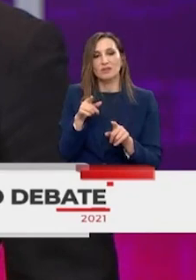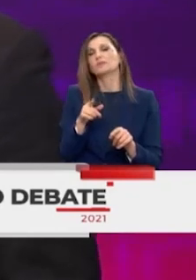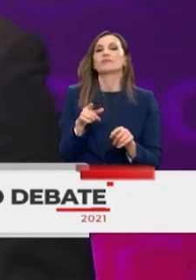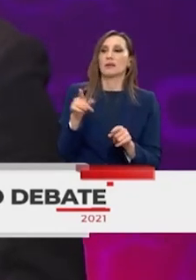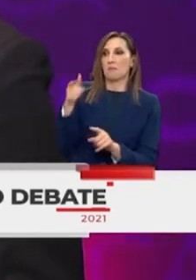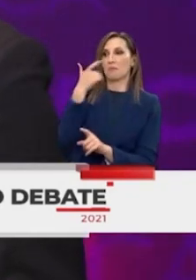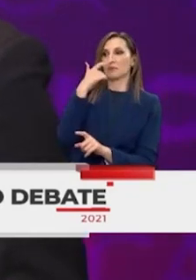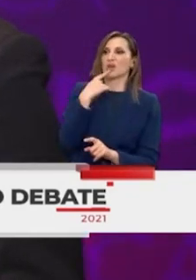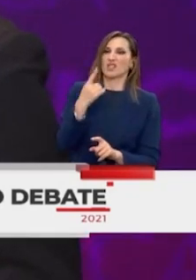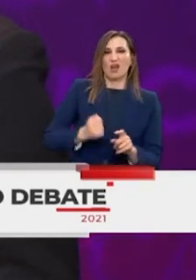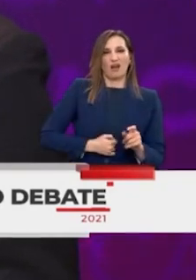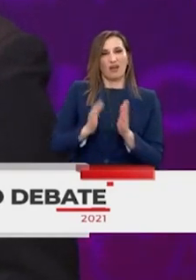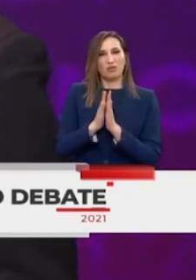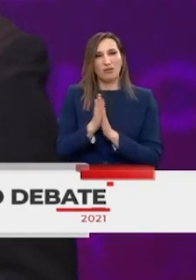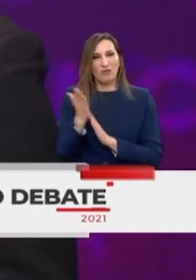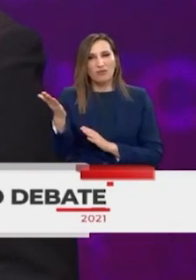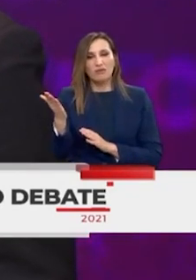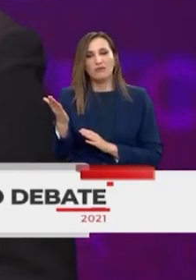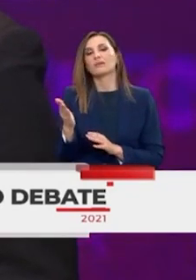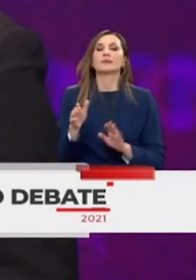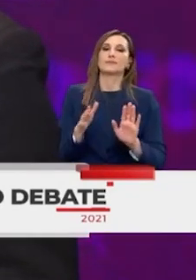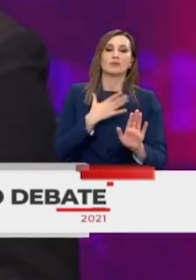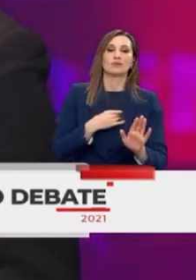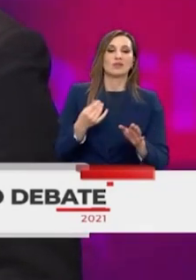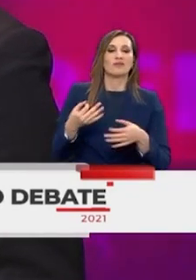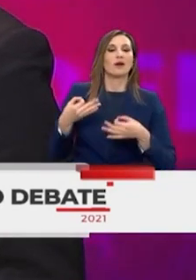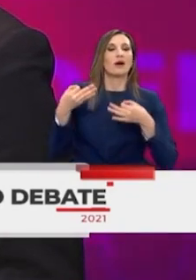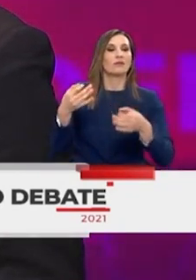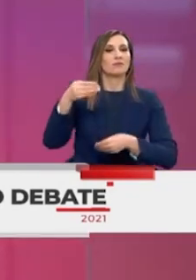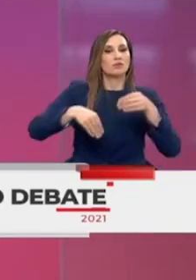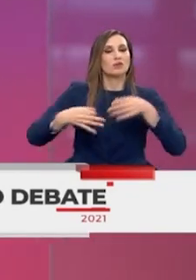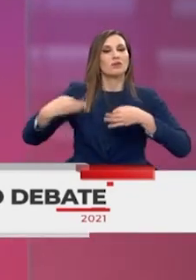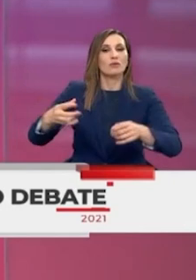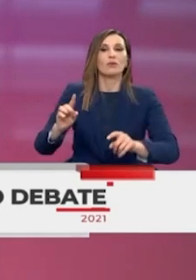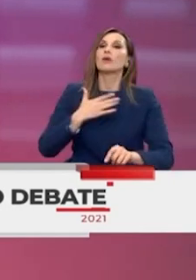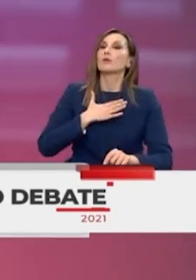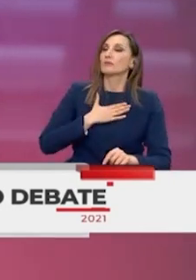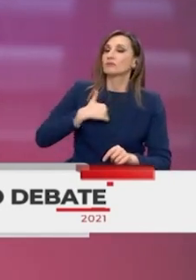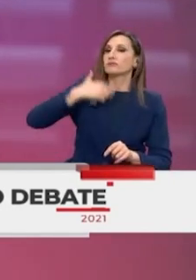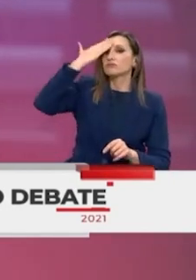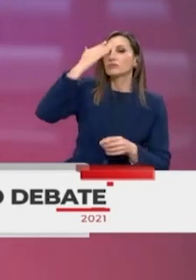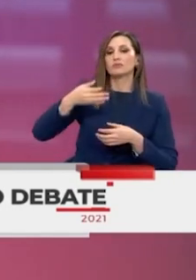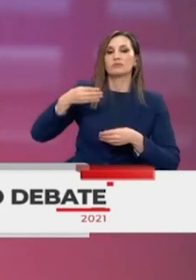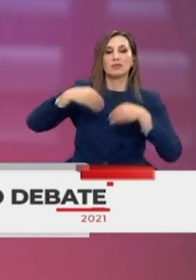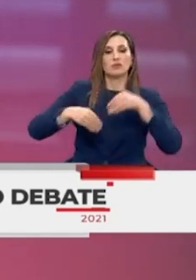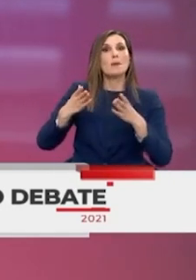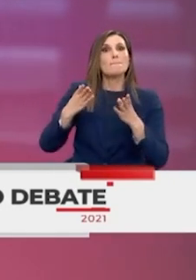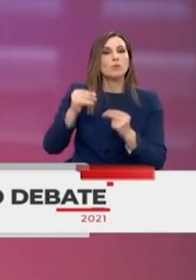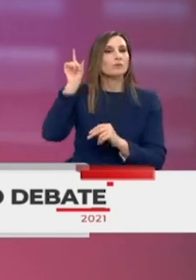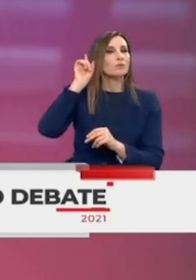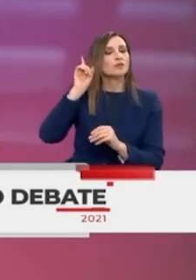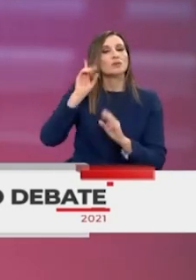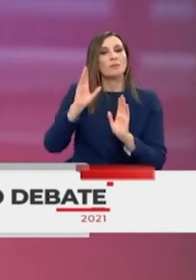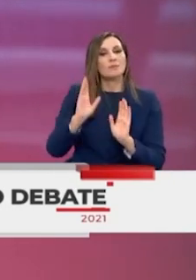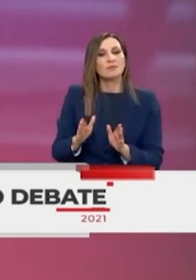diz católico. Gostava de ver adiadas estas eleições. Gostava de ver adiadas estas eleições. E é exatamente por isso que eu acho que estas eleições são realmente mesmo muito importantes. Nós temos